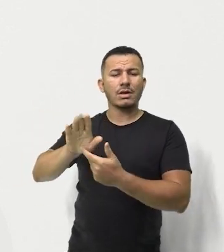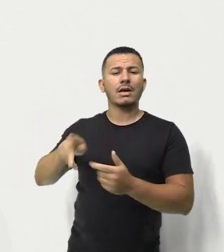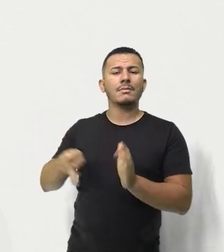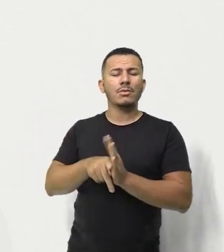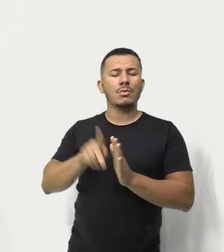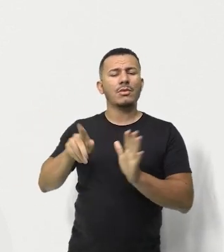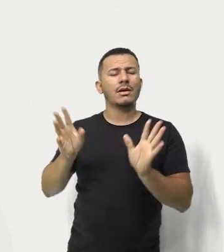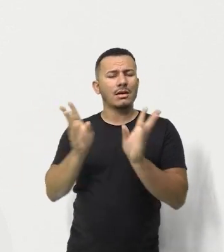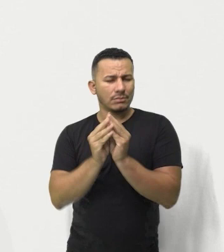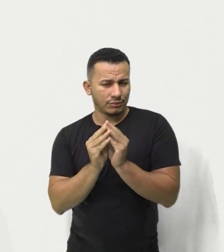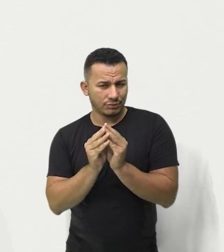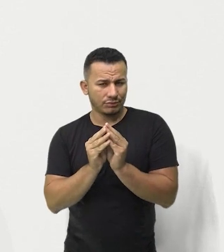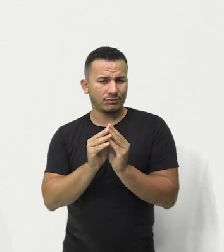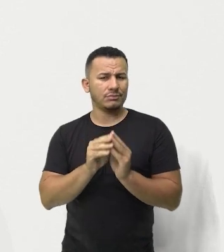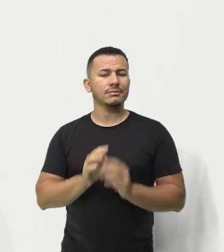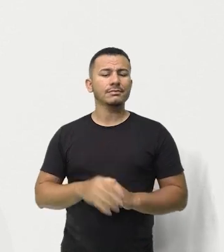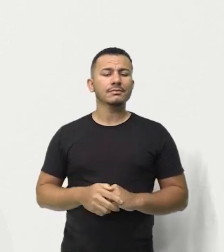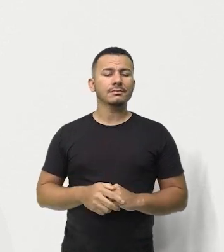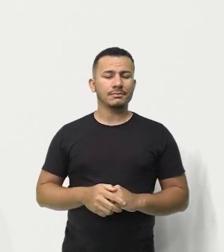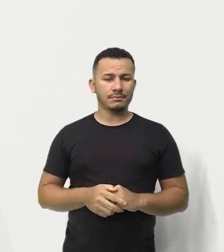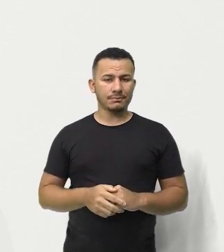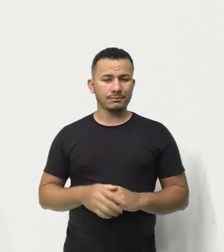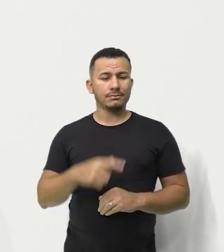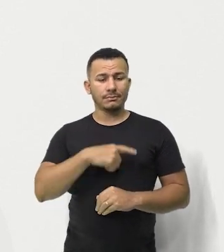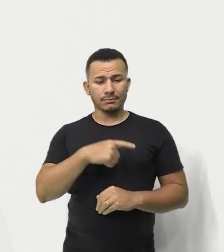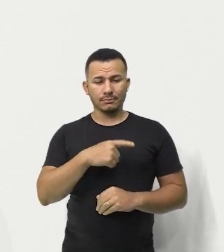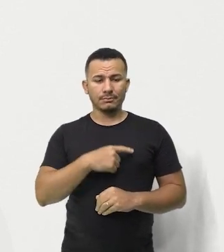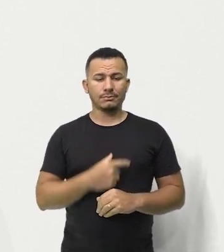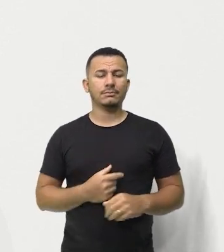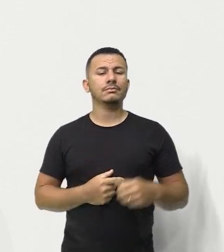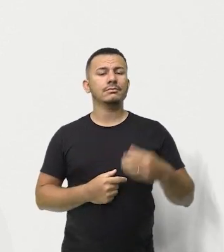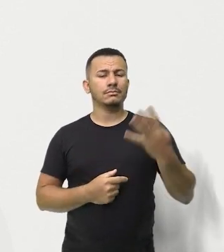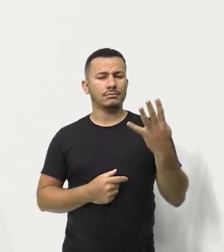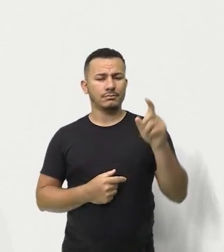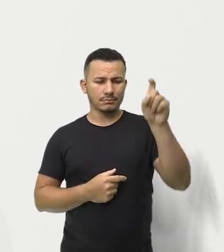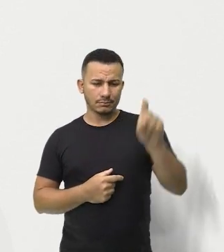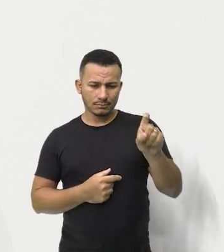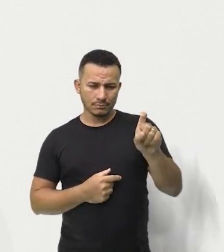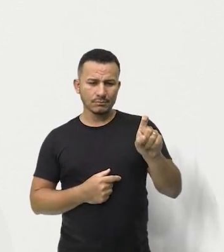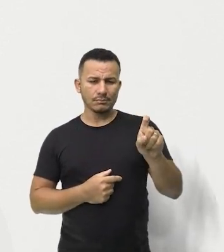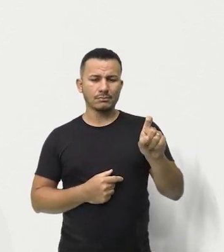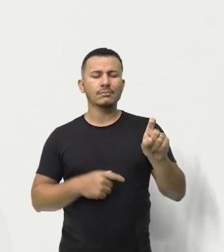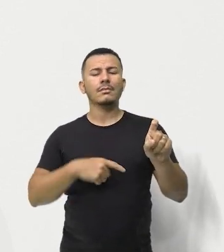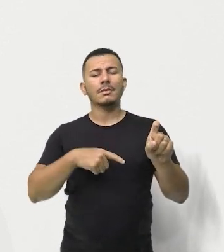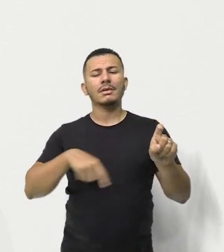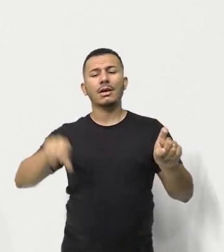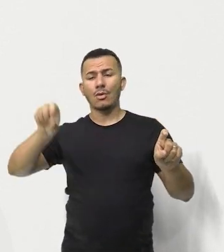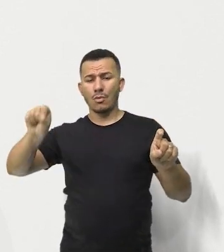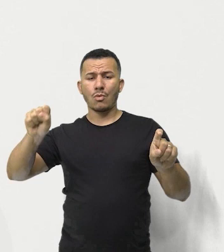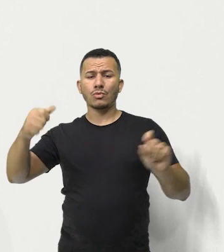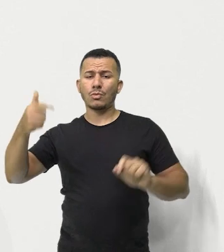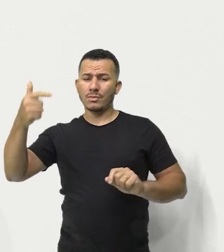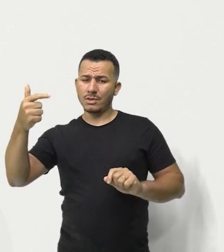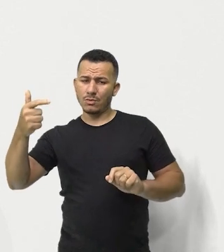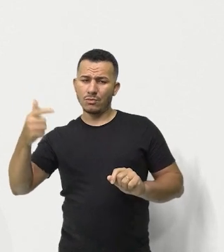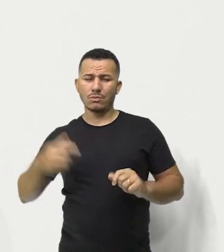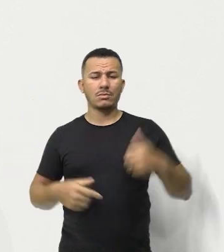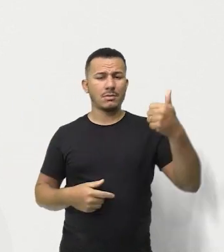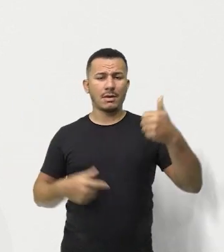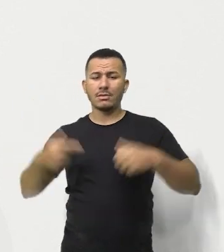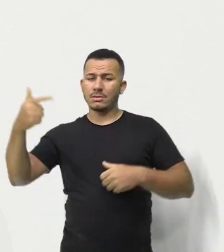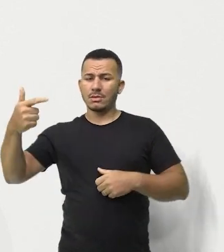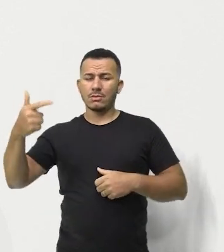nessa resolução eu vou apresentar agora pelo processo otimizado. Então, eu tenho primeiro membro e eu tenho